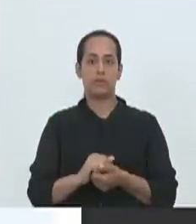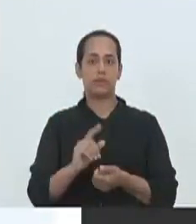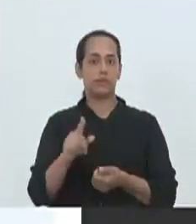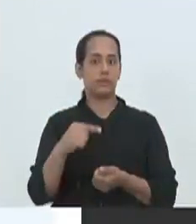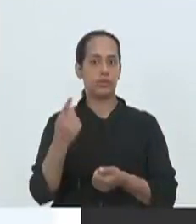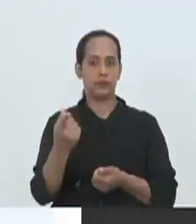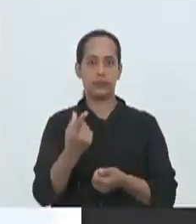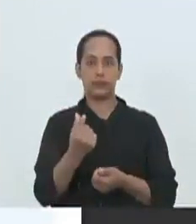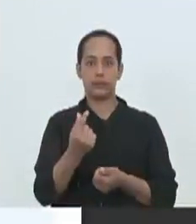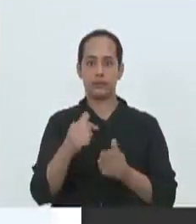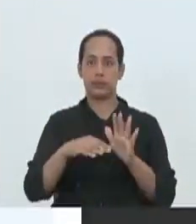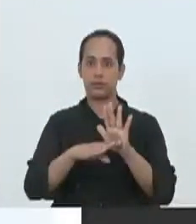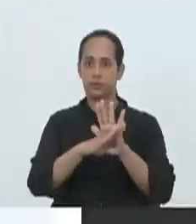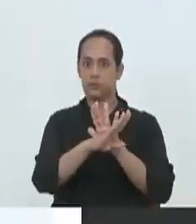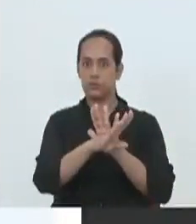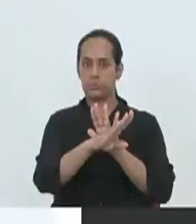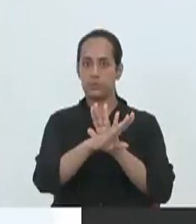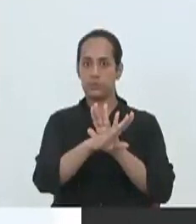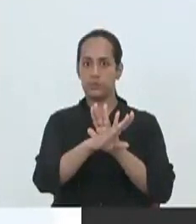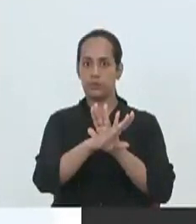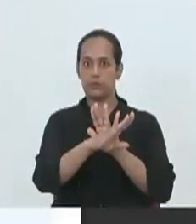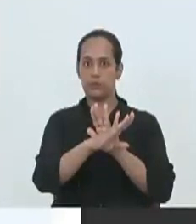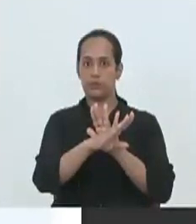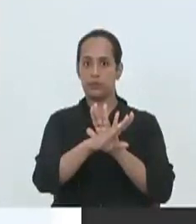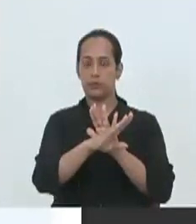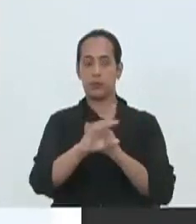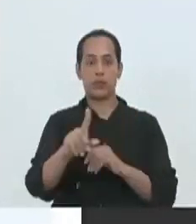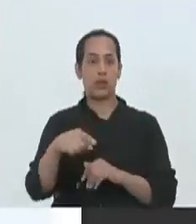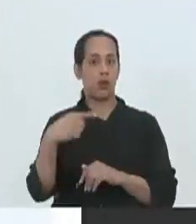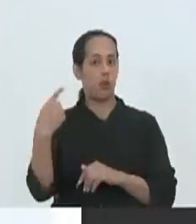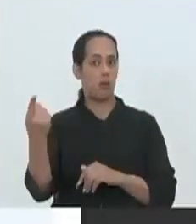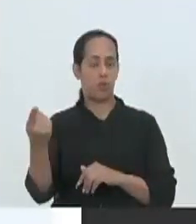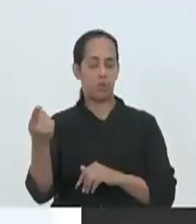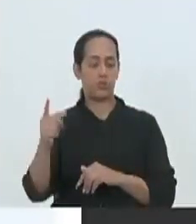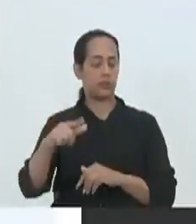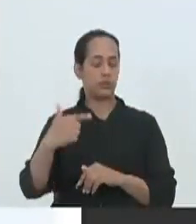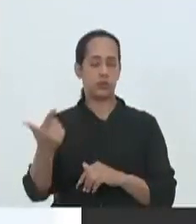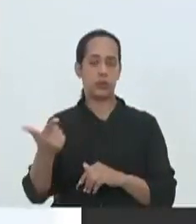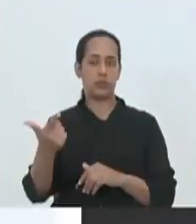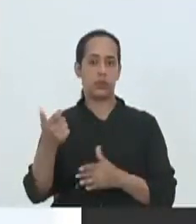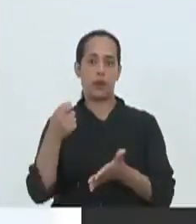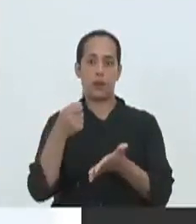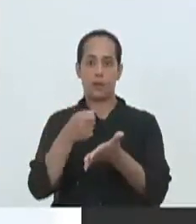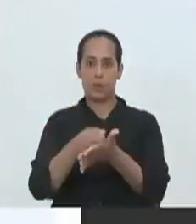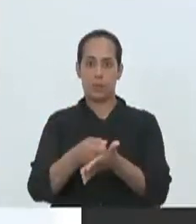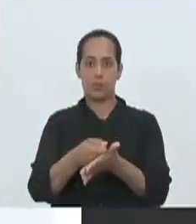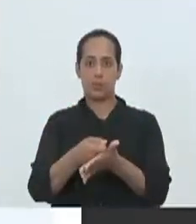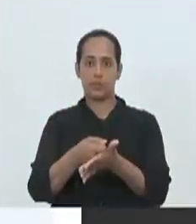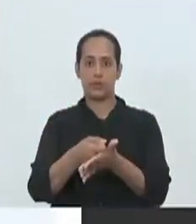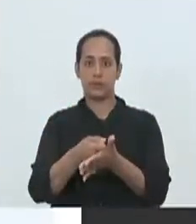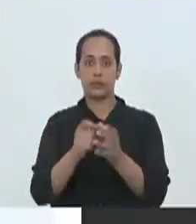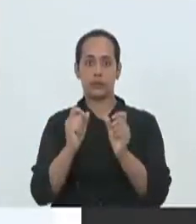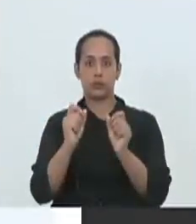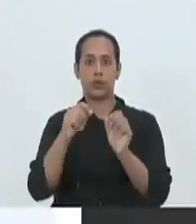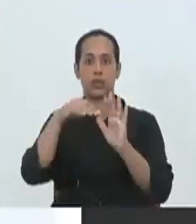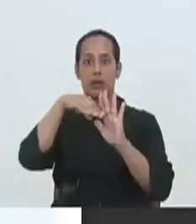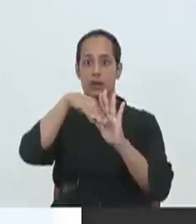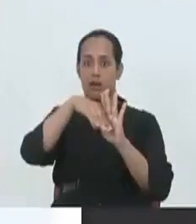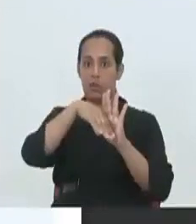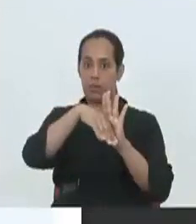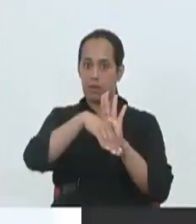aumentam bastante e os restos a pagar caem de ordem bastante grande